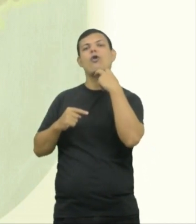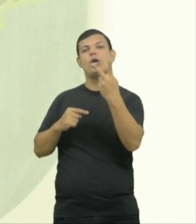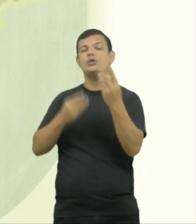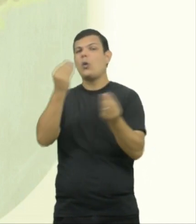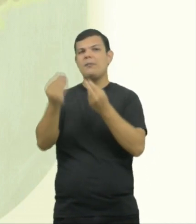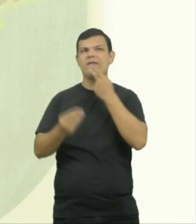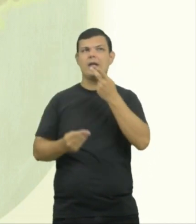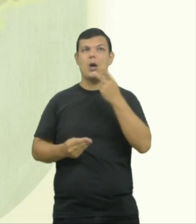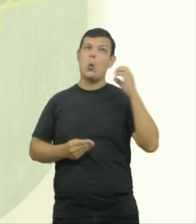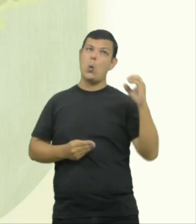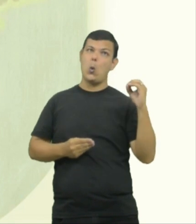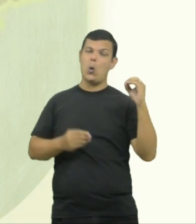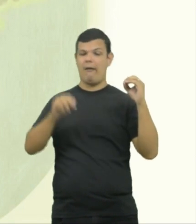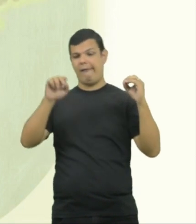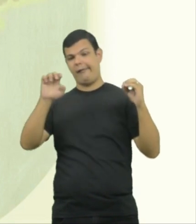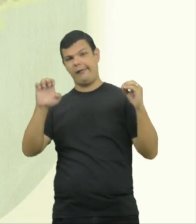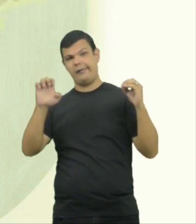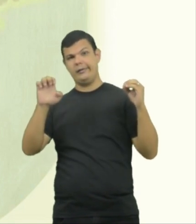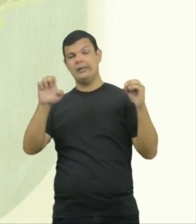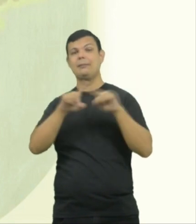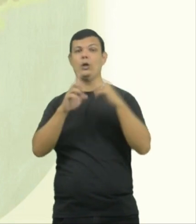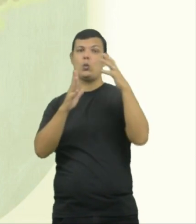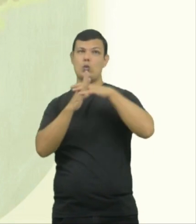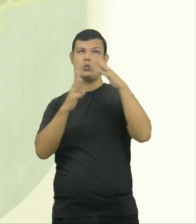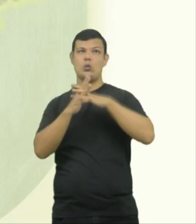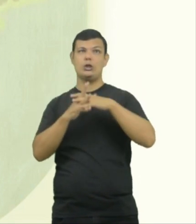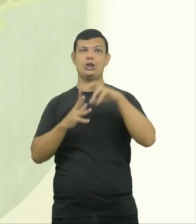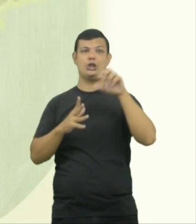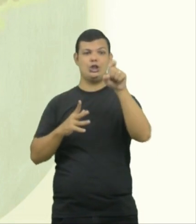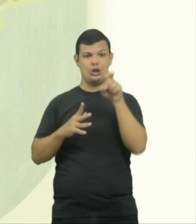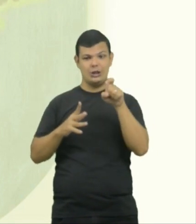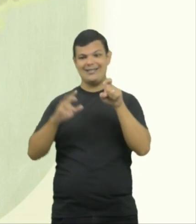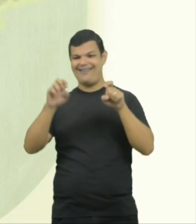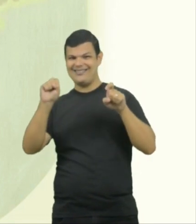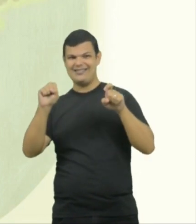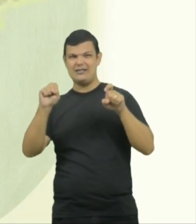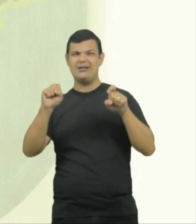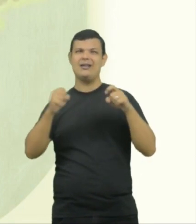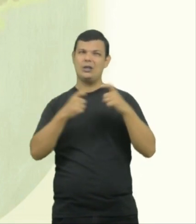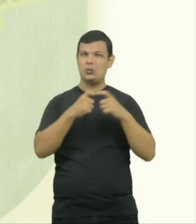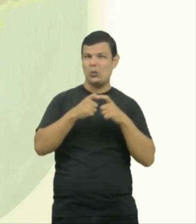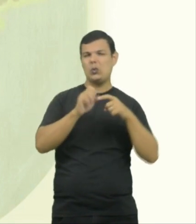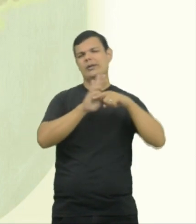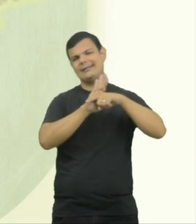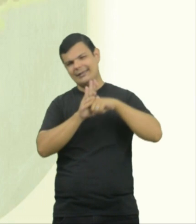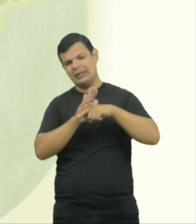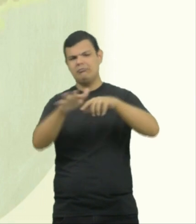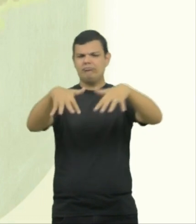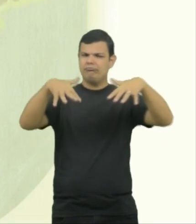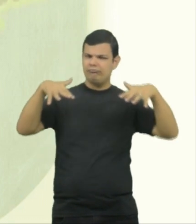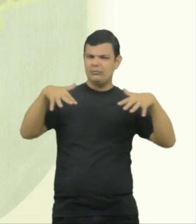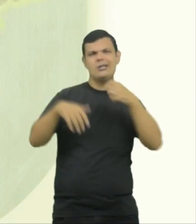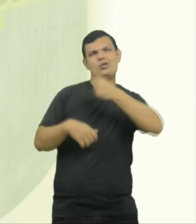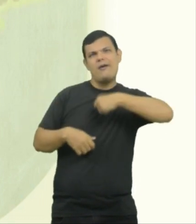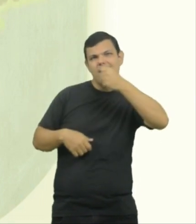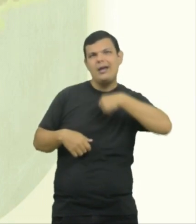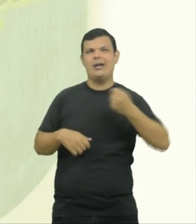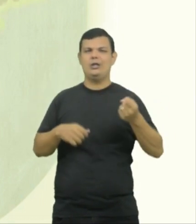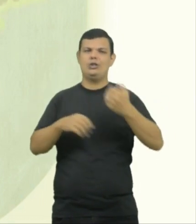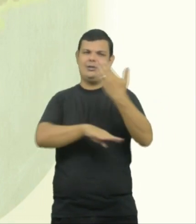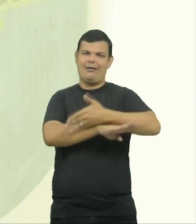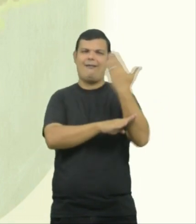mais adiante aqui. A palavra trânsito, tá bom? Observe que o som da letra Z é pronunciado na